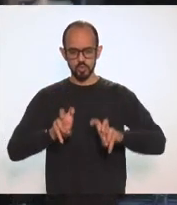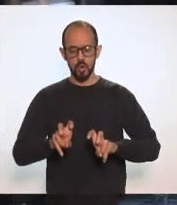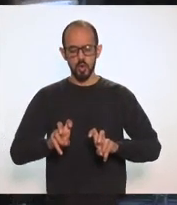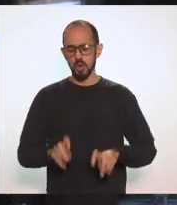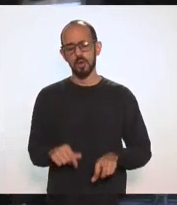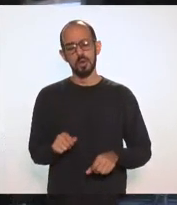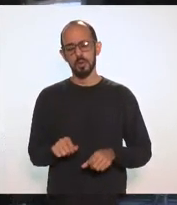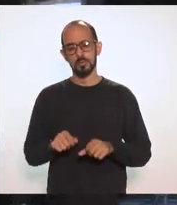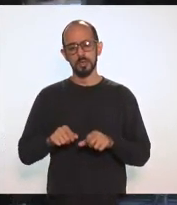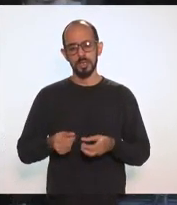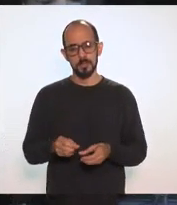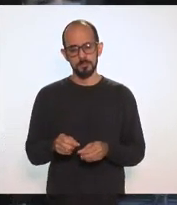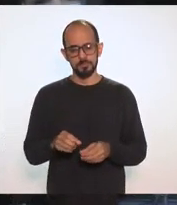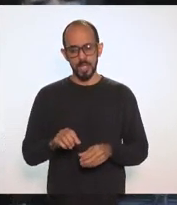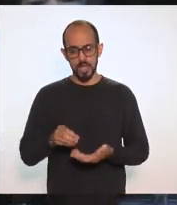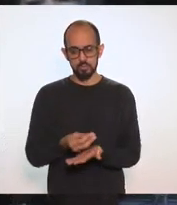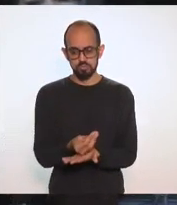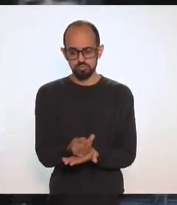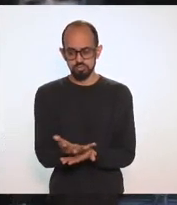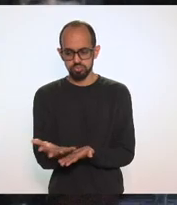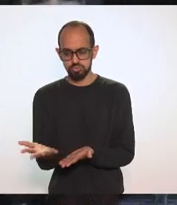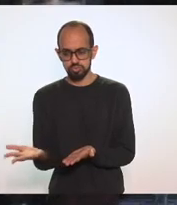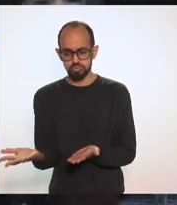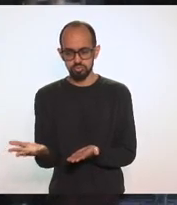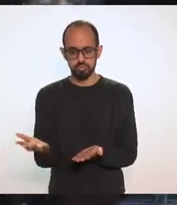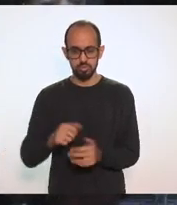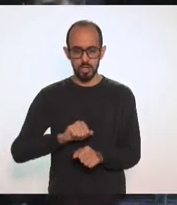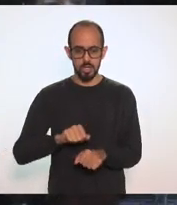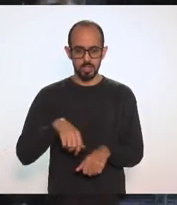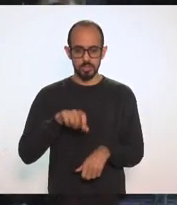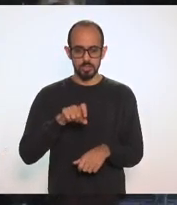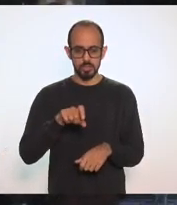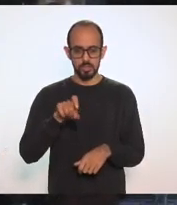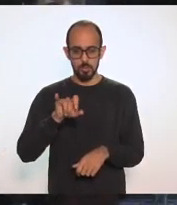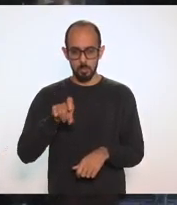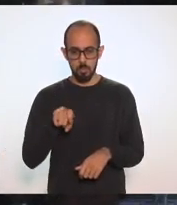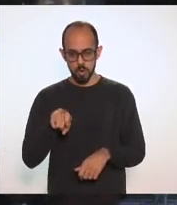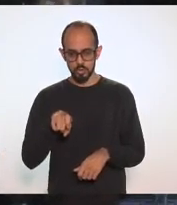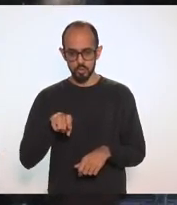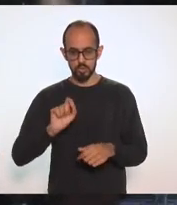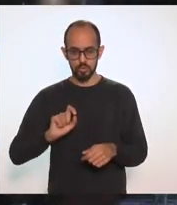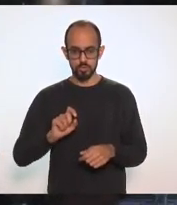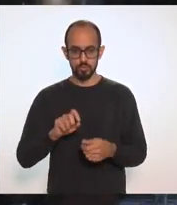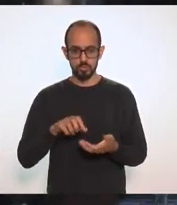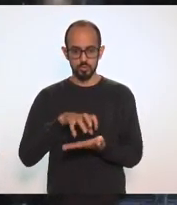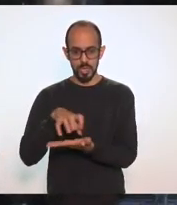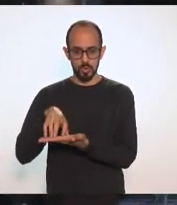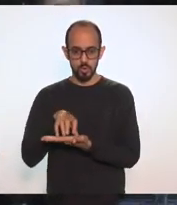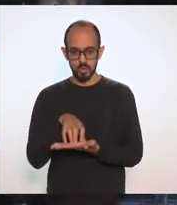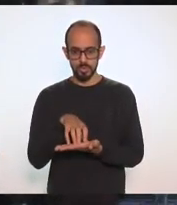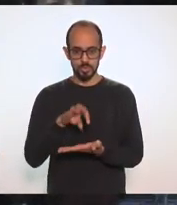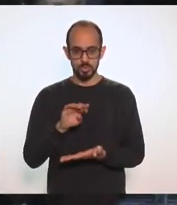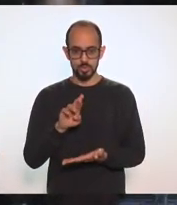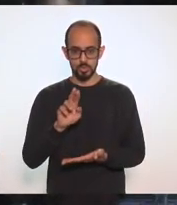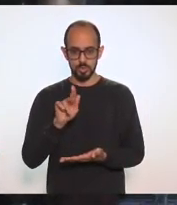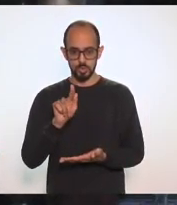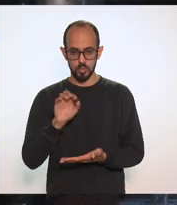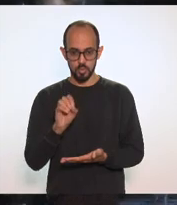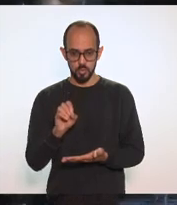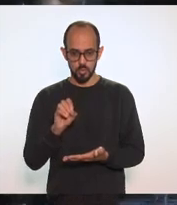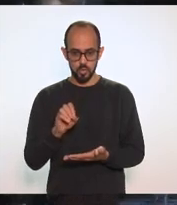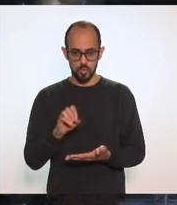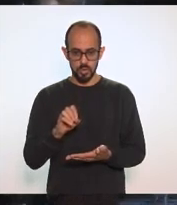diferenciado de tributação para o setor moageiro de trigo, com base no parágrafo 8º do artigo 3º da Lei Complementar